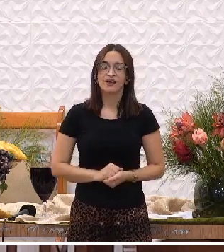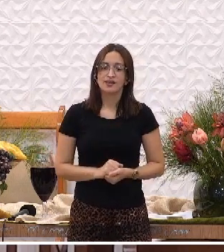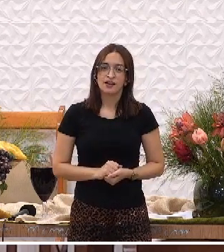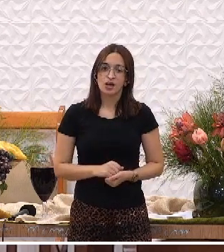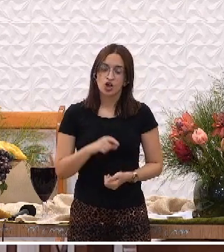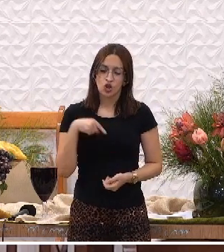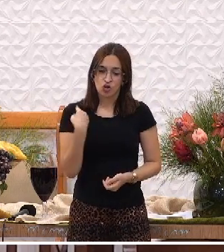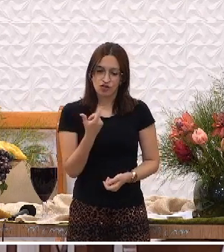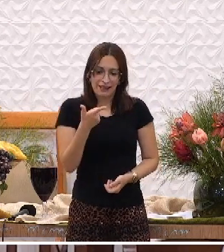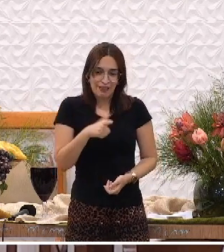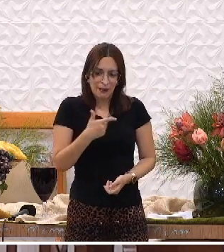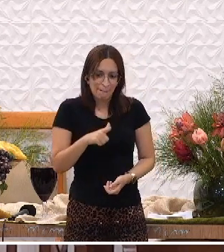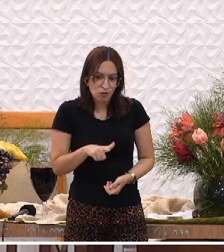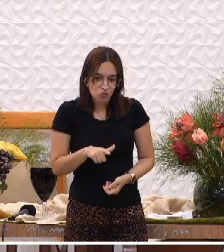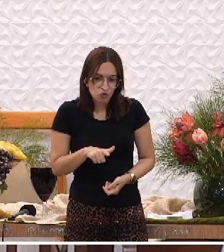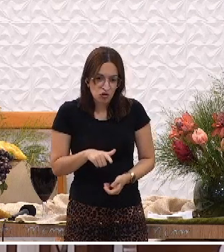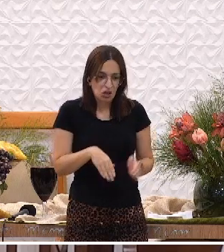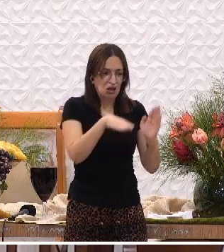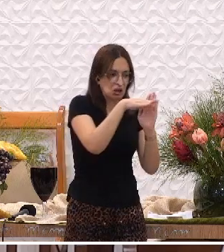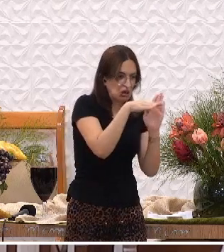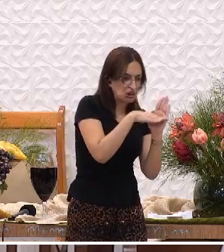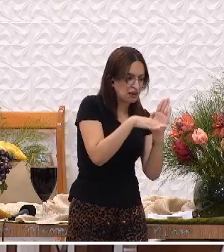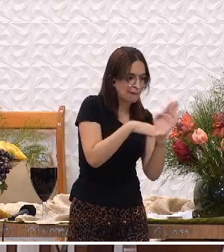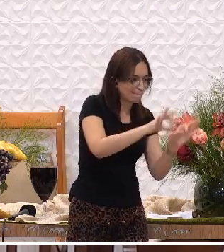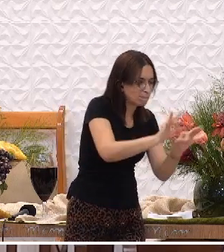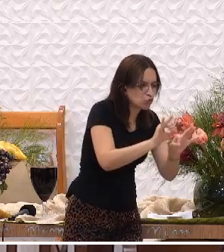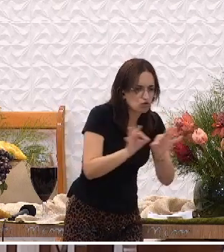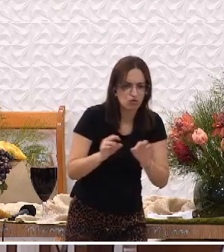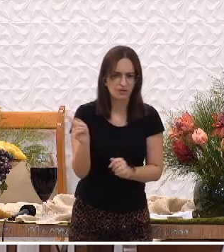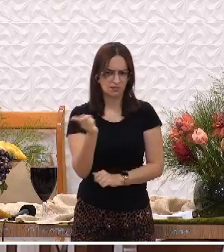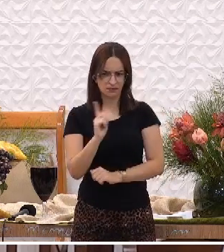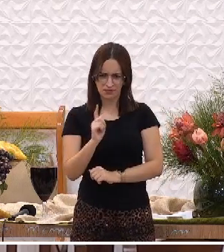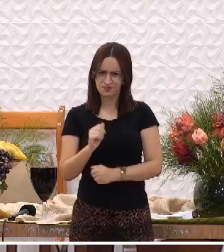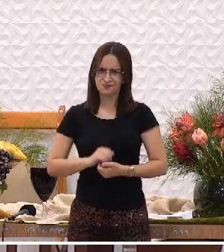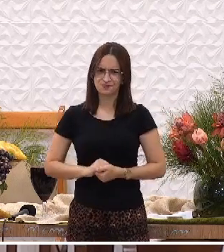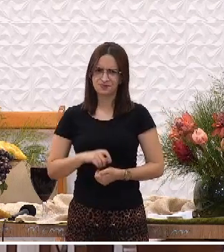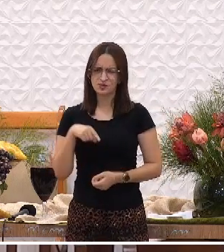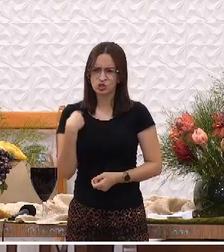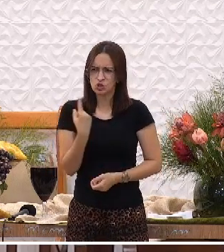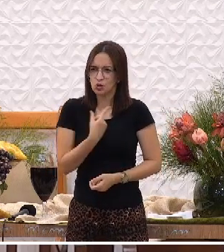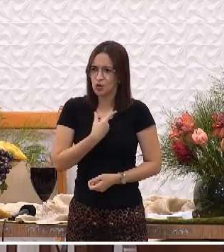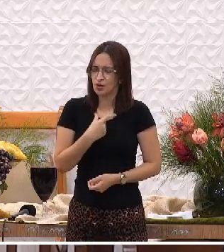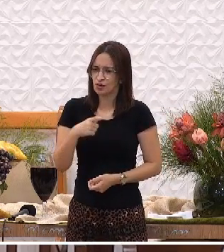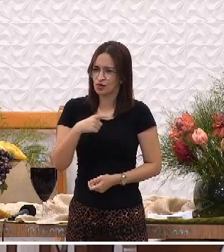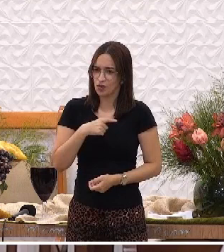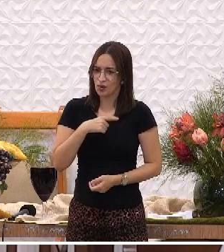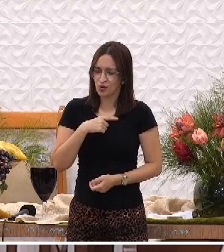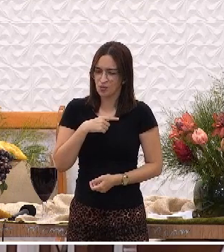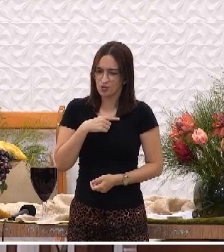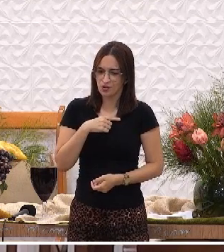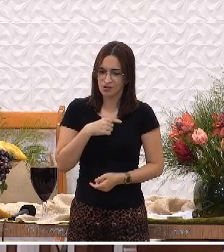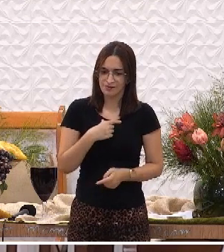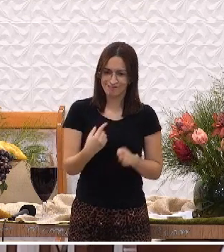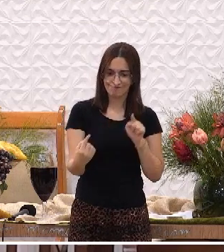de discipulado a ser seguido, a gente não tem um roteiro, a gente não tem nada disso. A gente, basicamente, só faz o intermédio. A gente apresenta você.